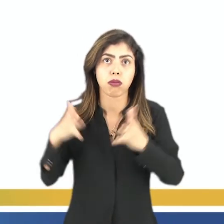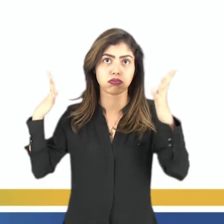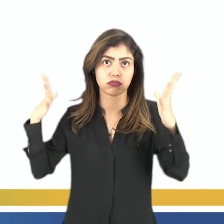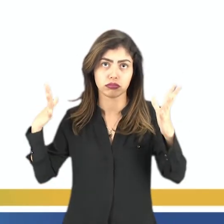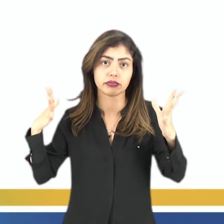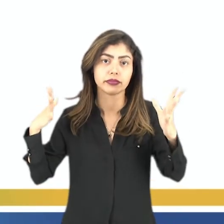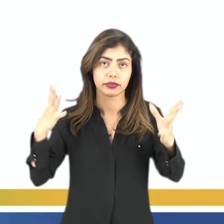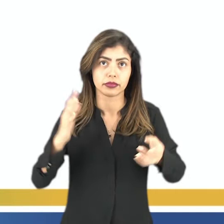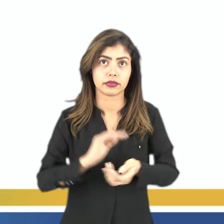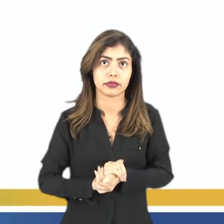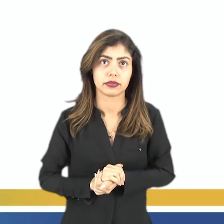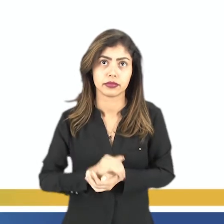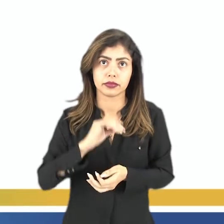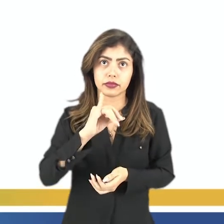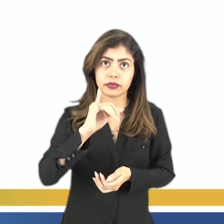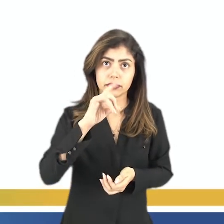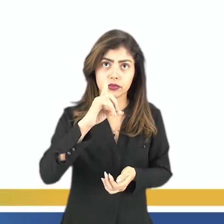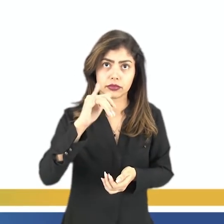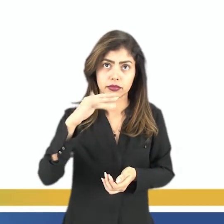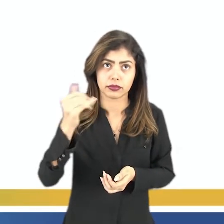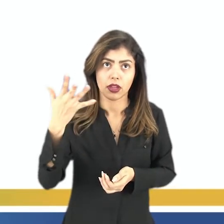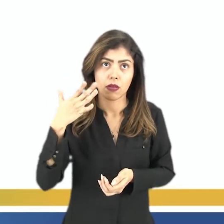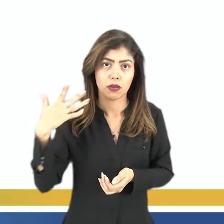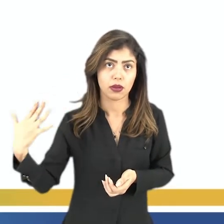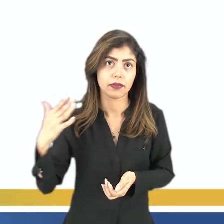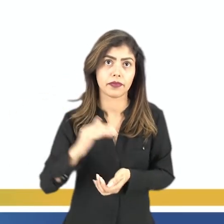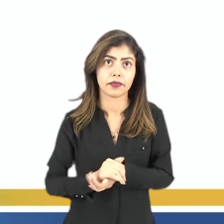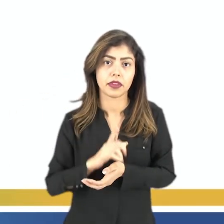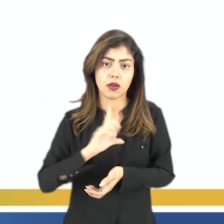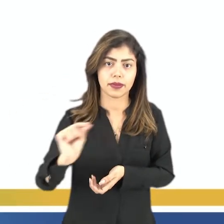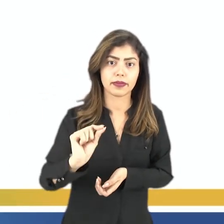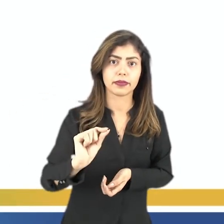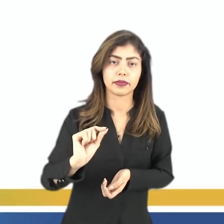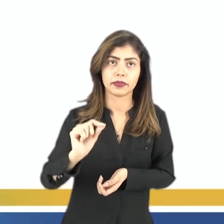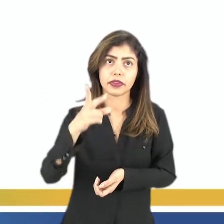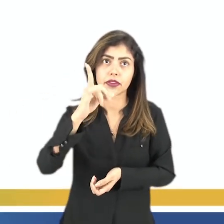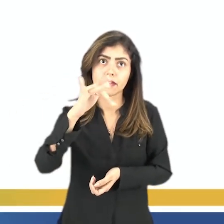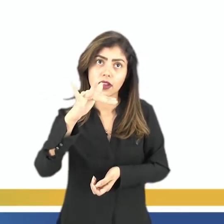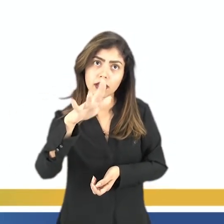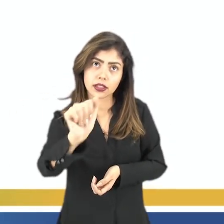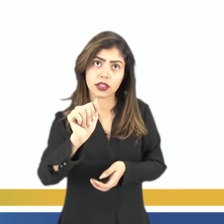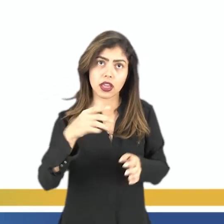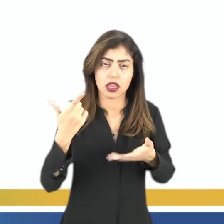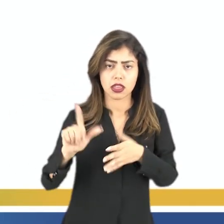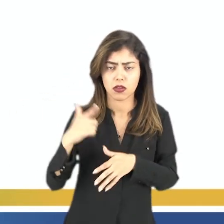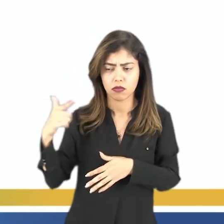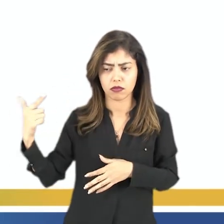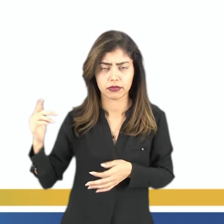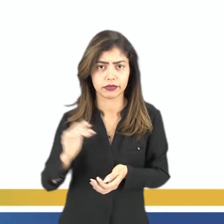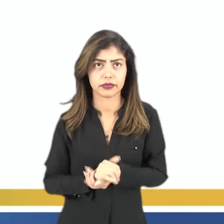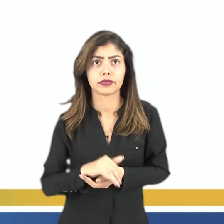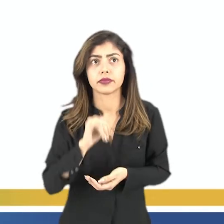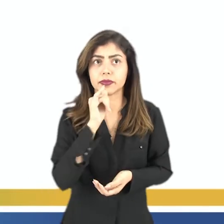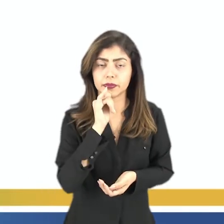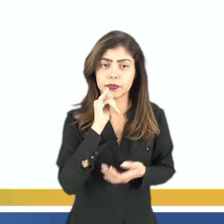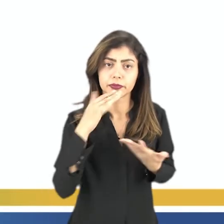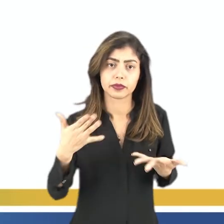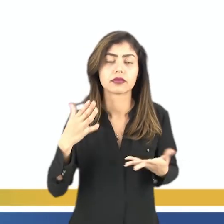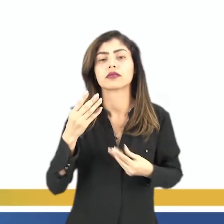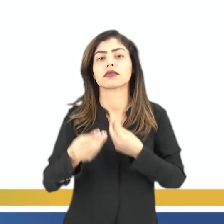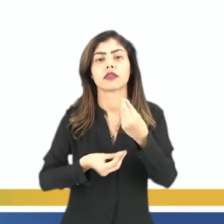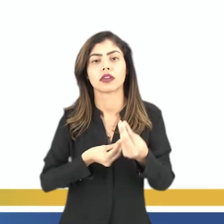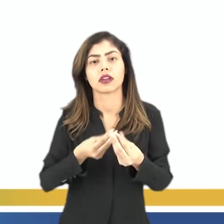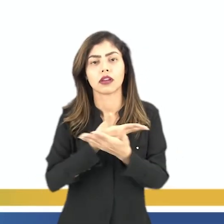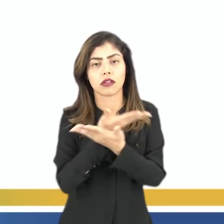explosão, pode ter dissipação de calor, faísca, produção de faísca e entre outros, tá bom? Então